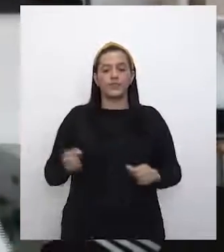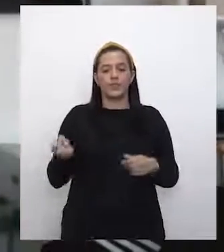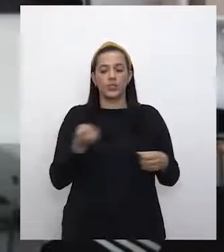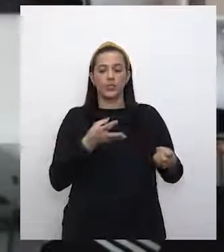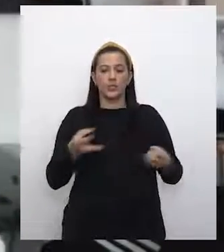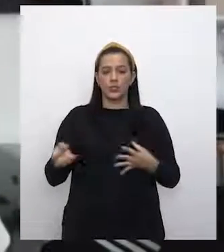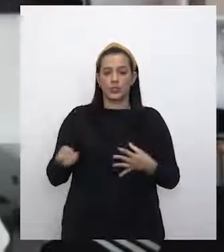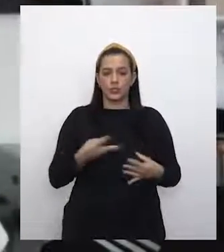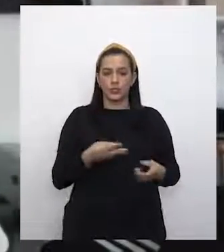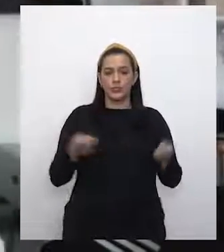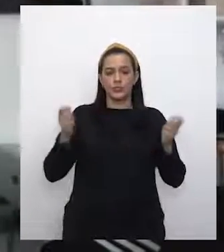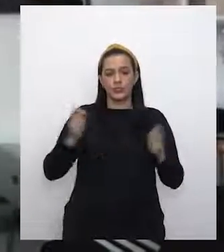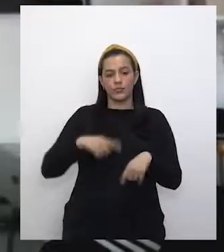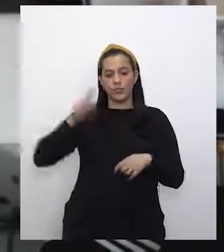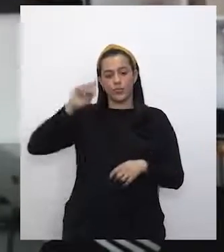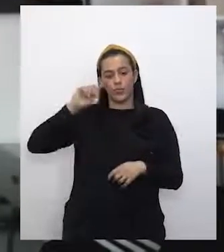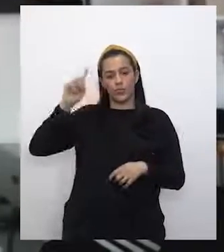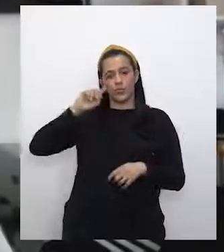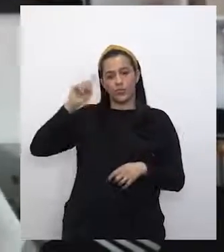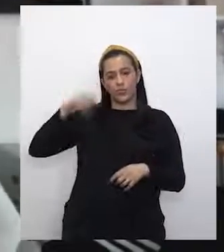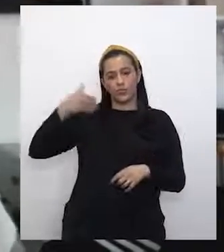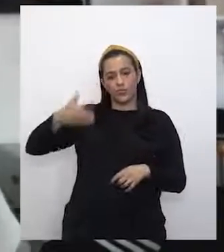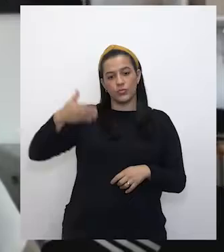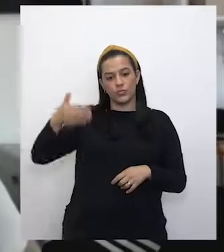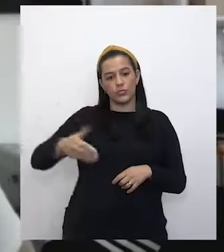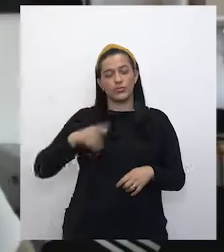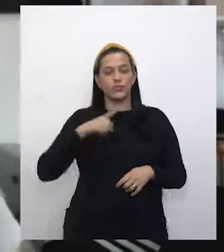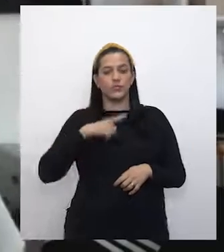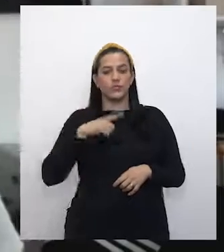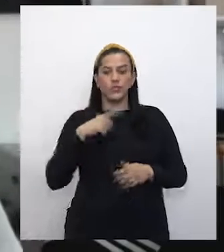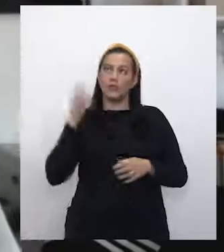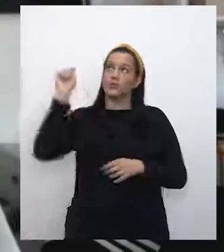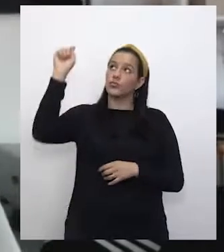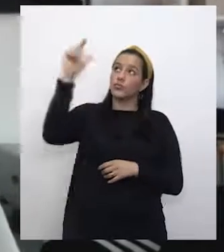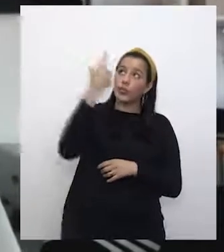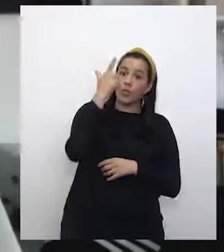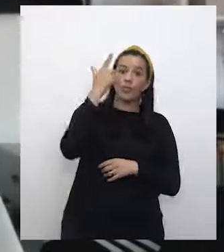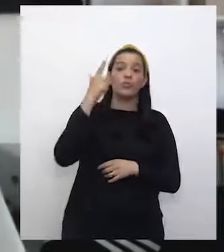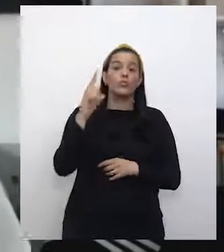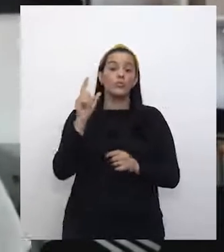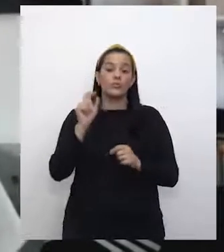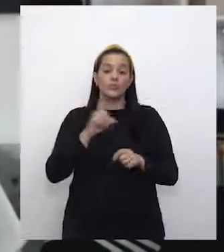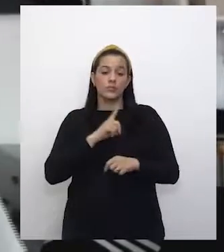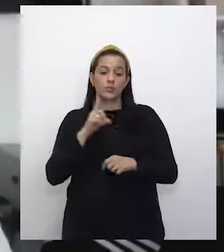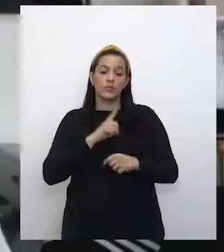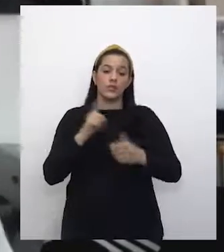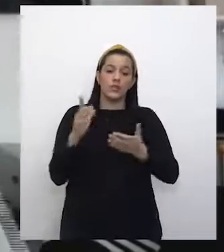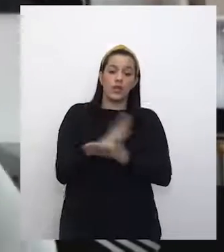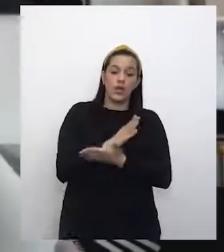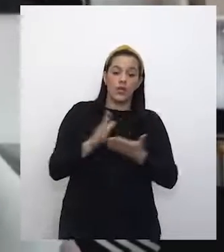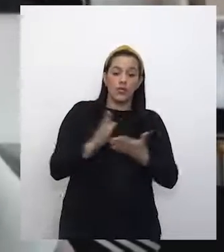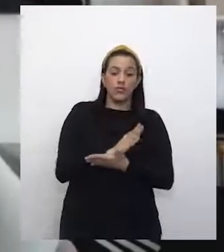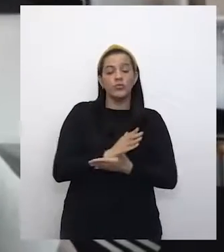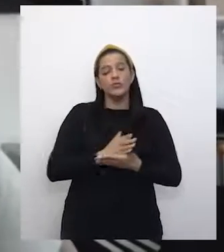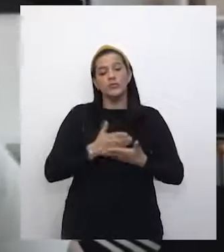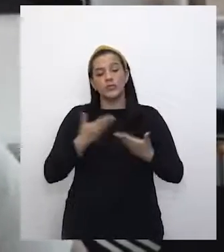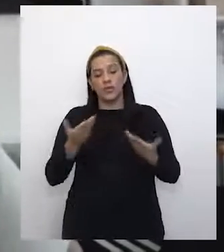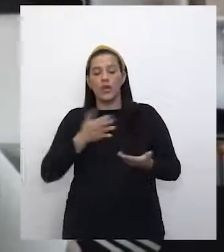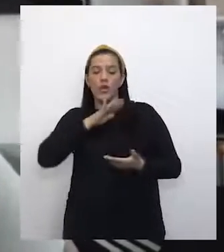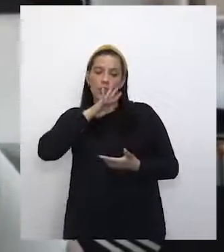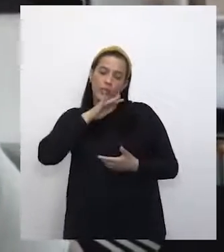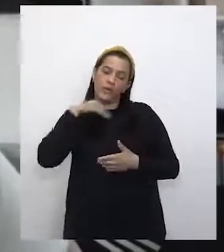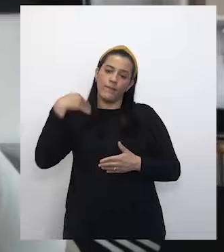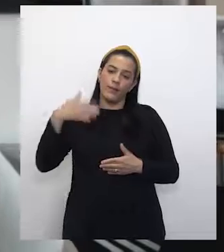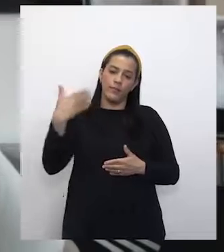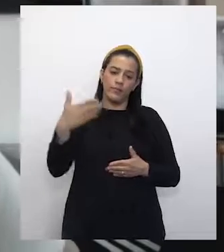renovável, porque todo dia, né, a gente tem a luz do sol, né, só que aí tem algumas desvantagens que a gente vai ver lá